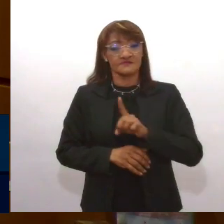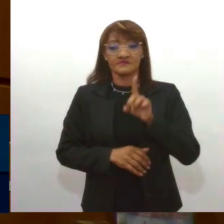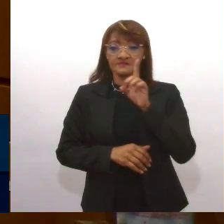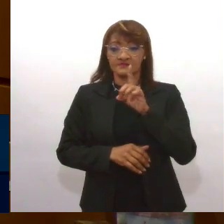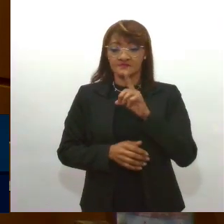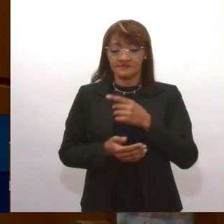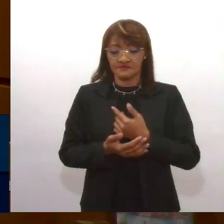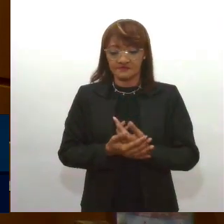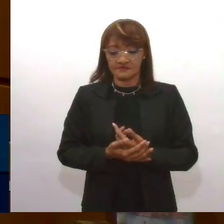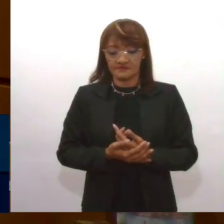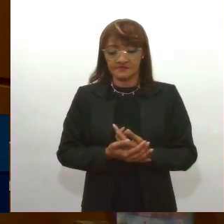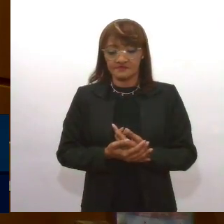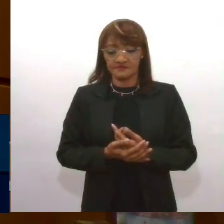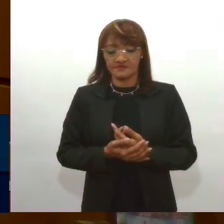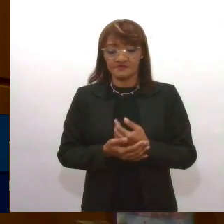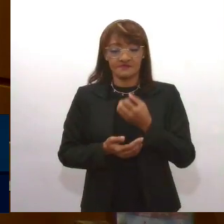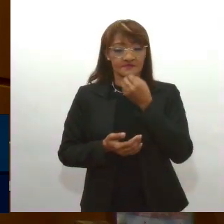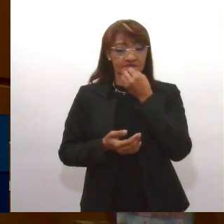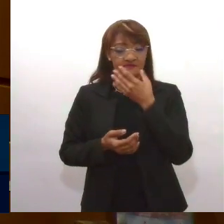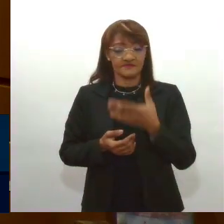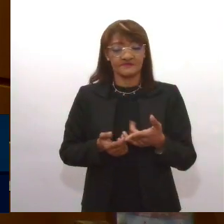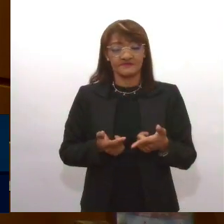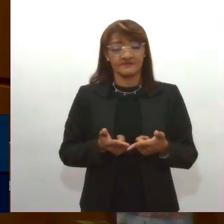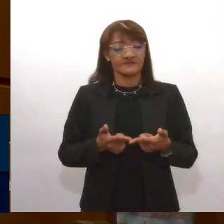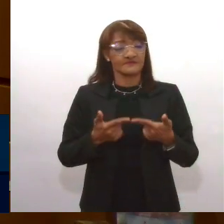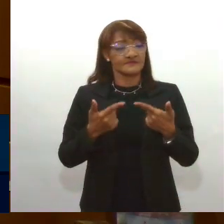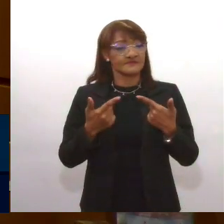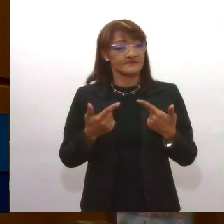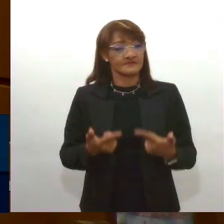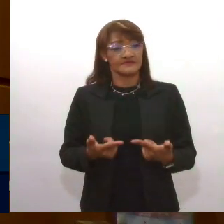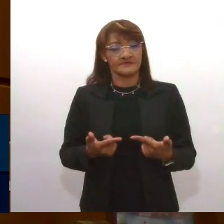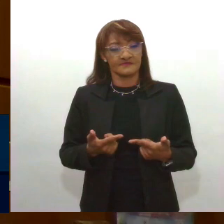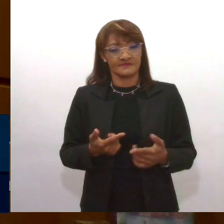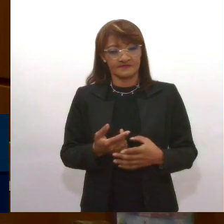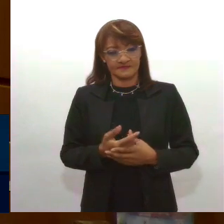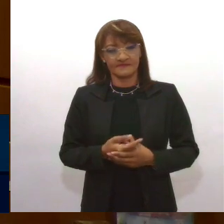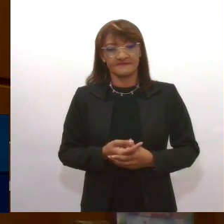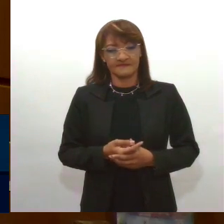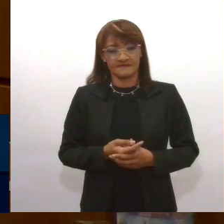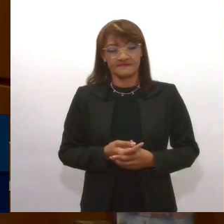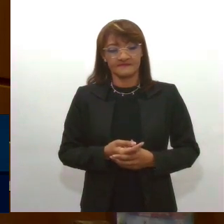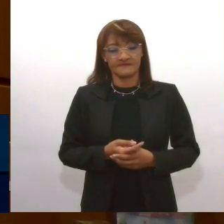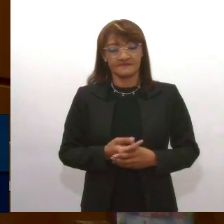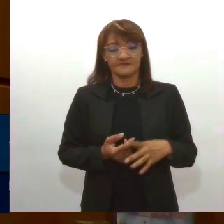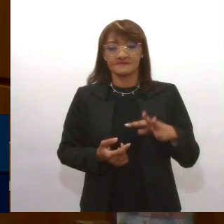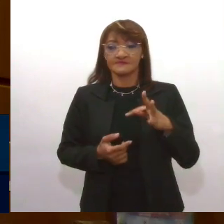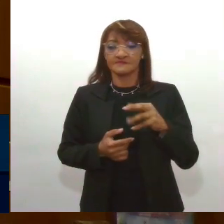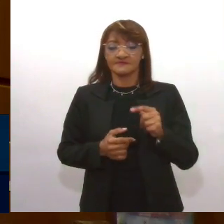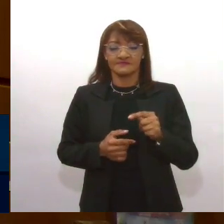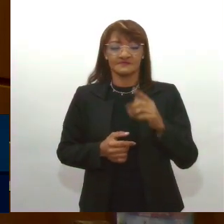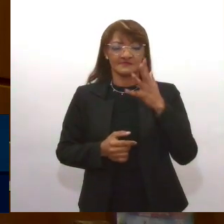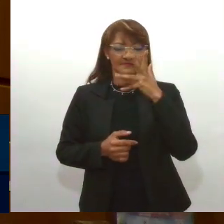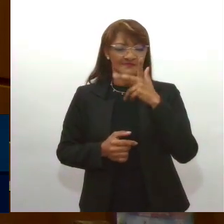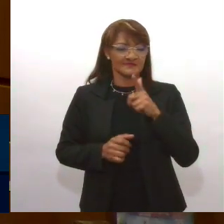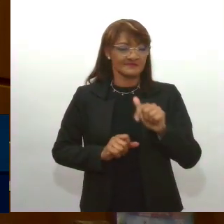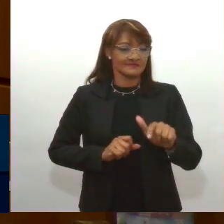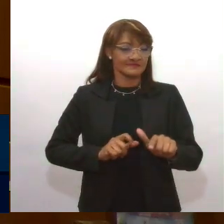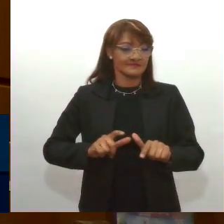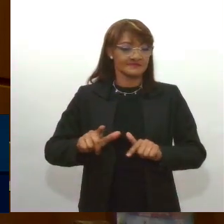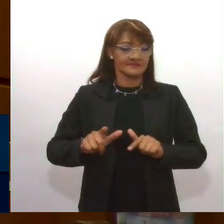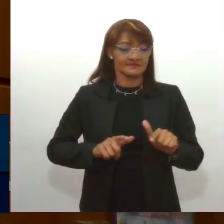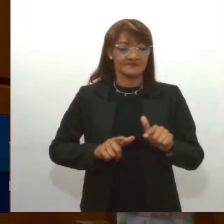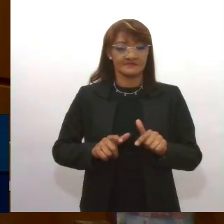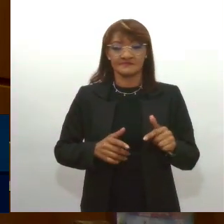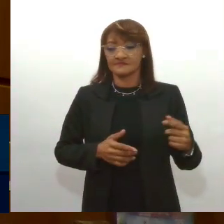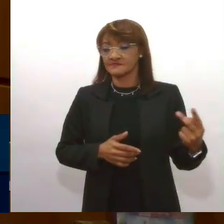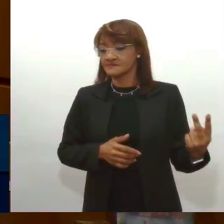sorte e que façam um trabalho bonito em favor de todas